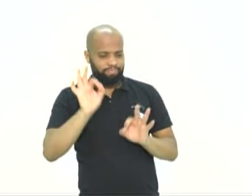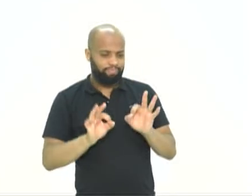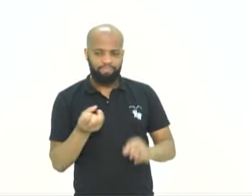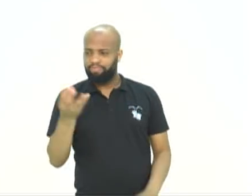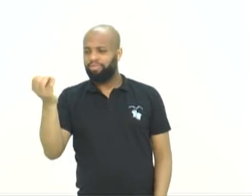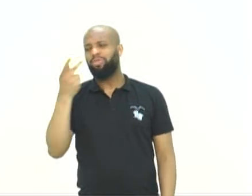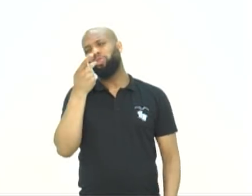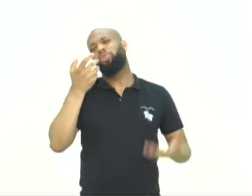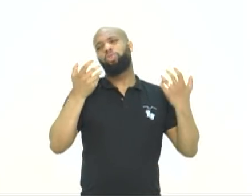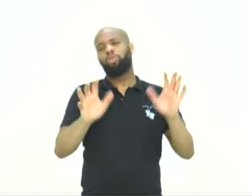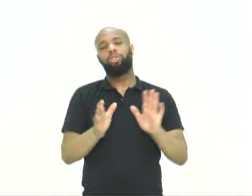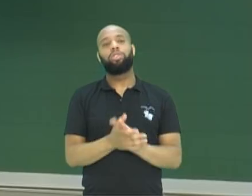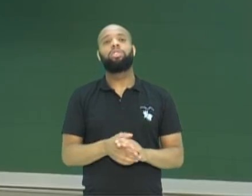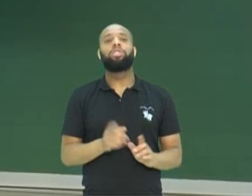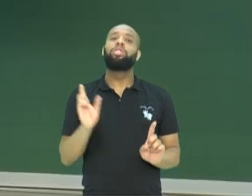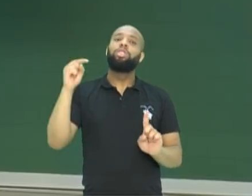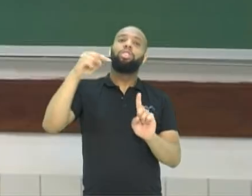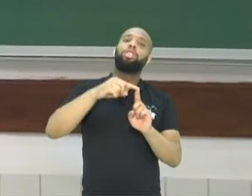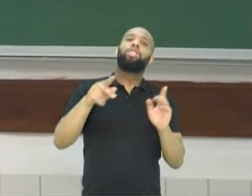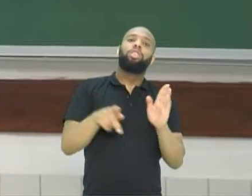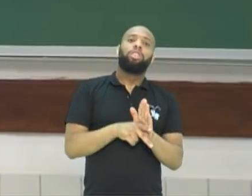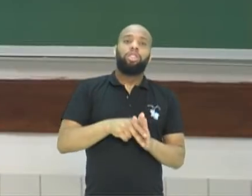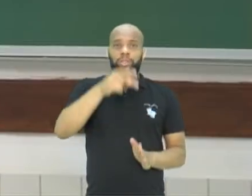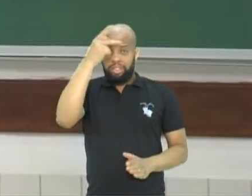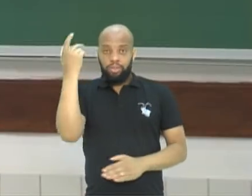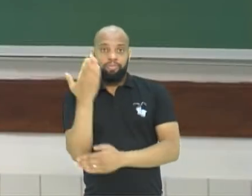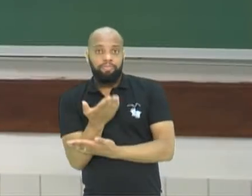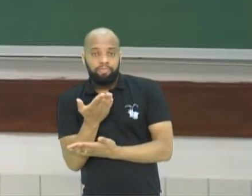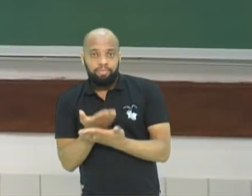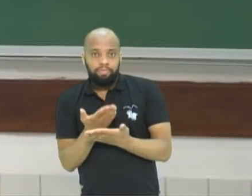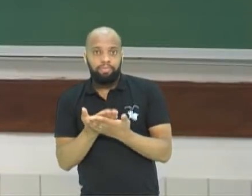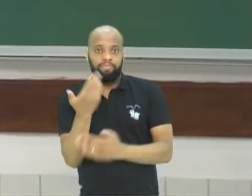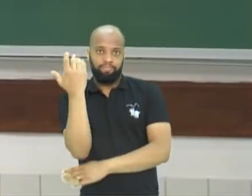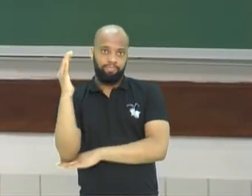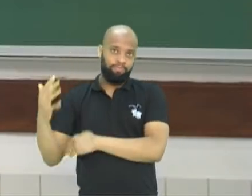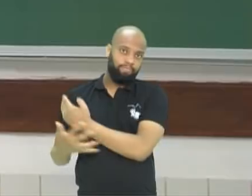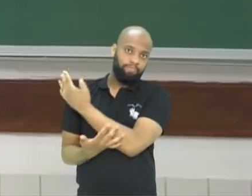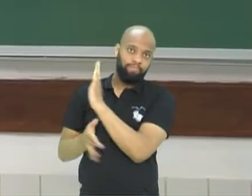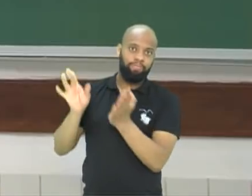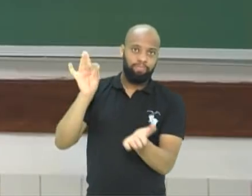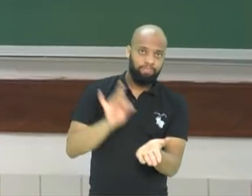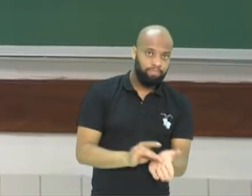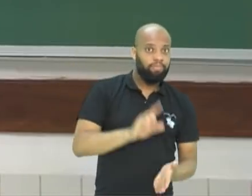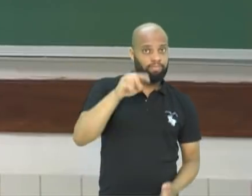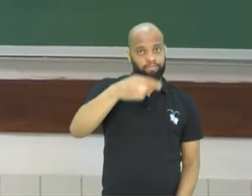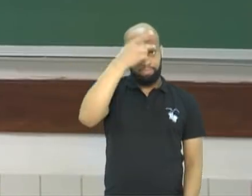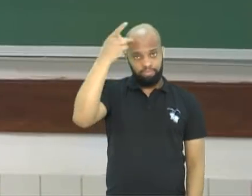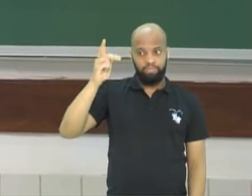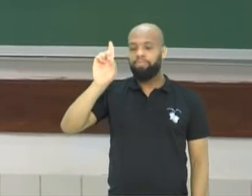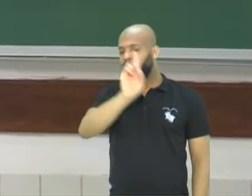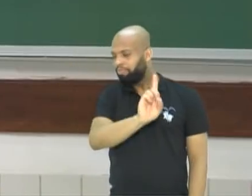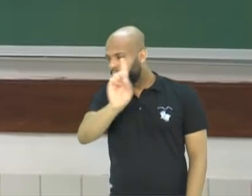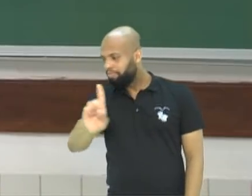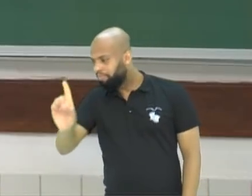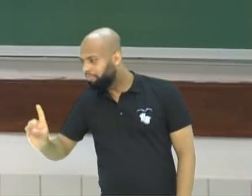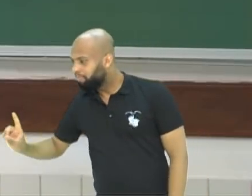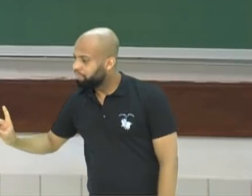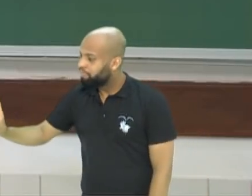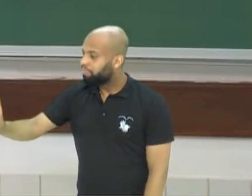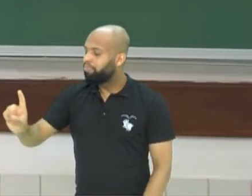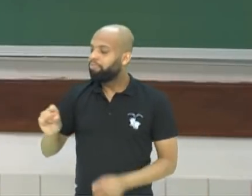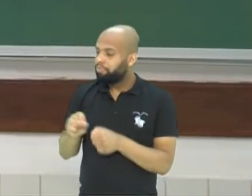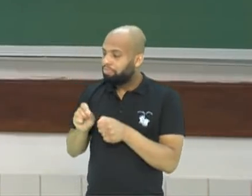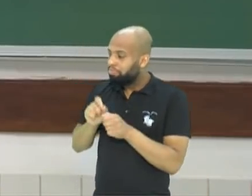desistiu. Qual que era a função do naturalista oficial? Bom, o naturalista oficial era aquele que descia da embarcação e